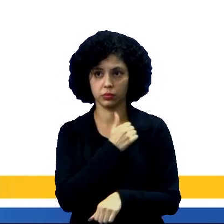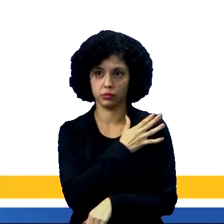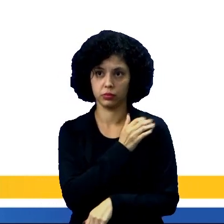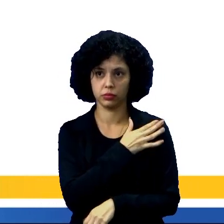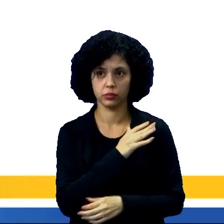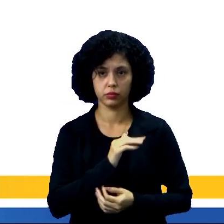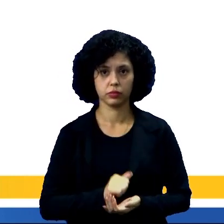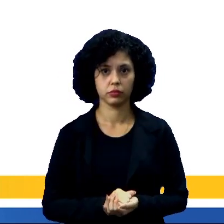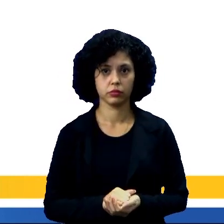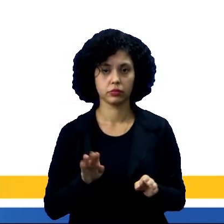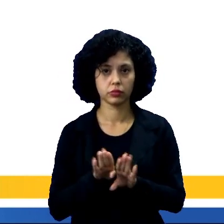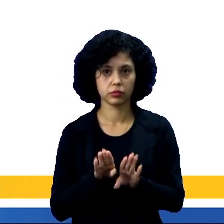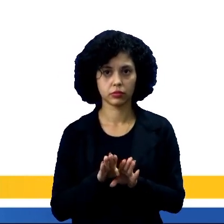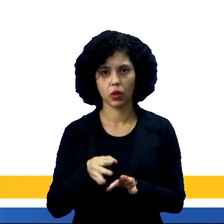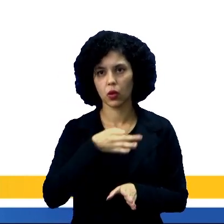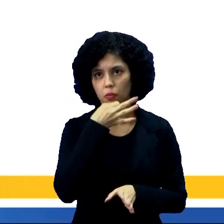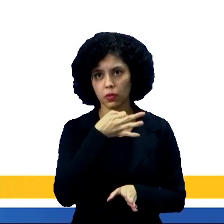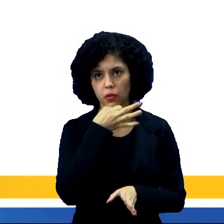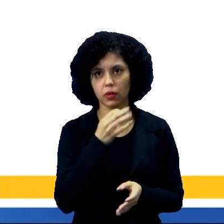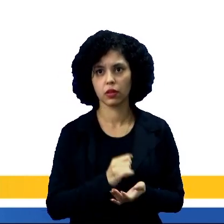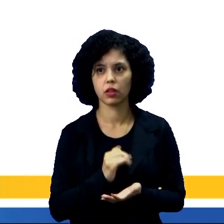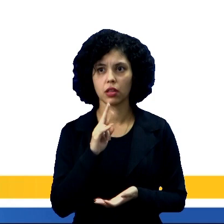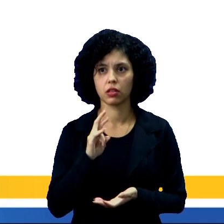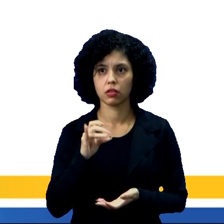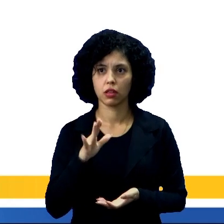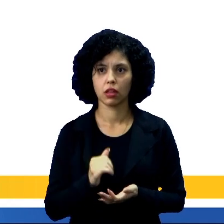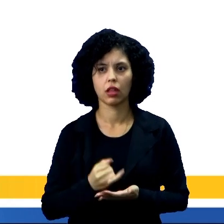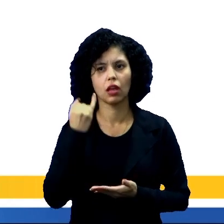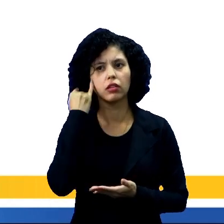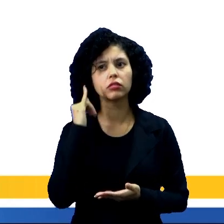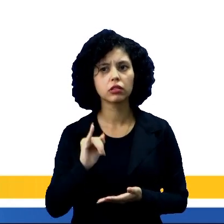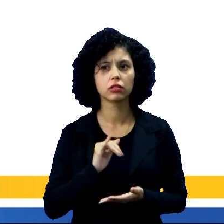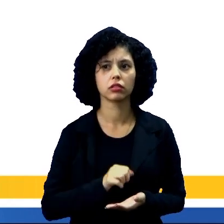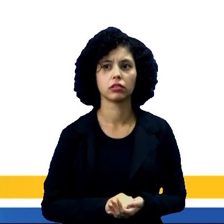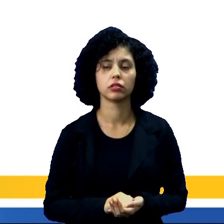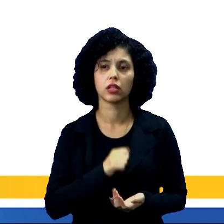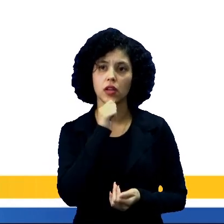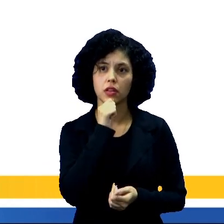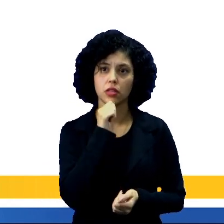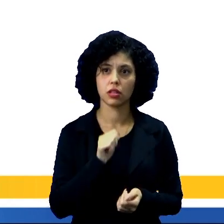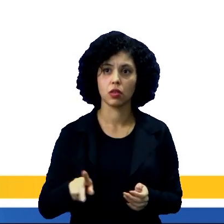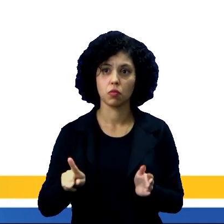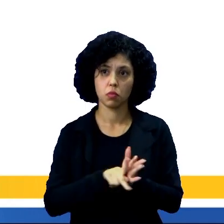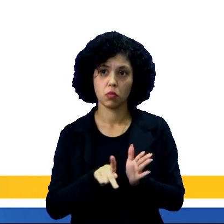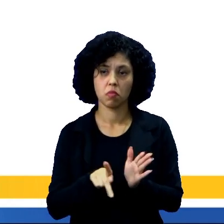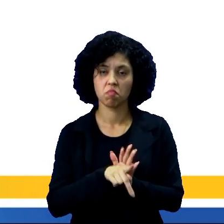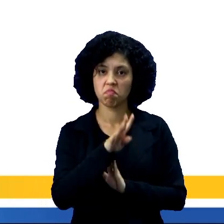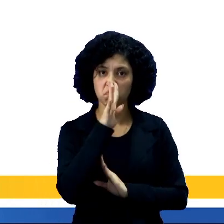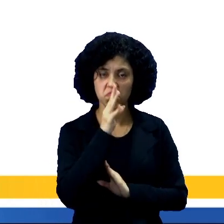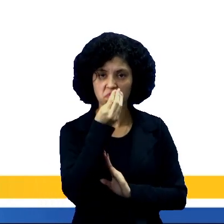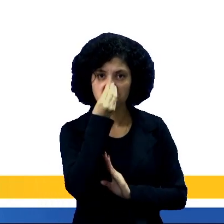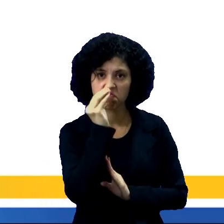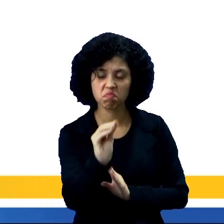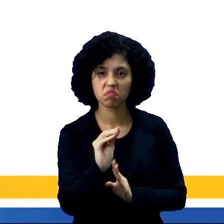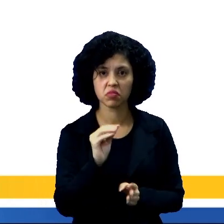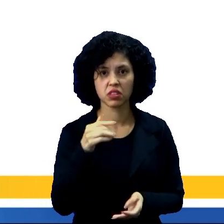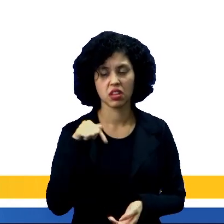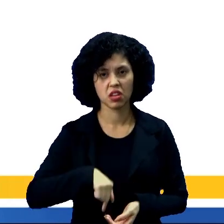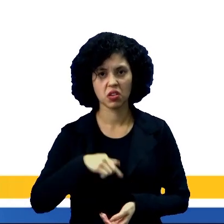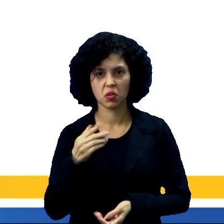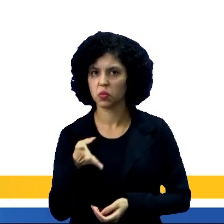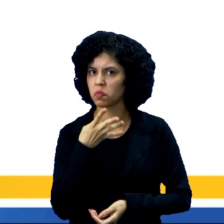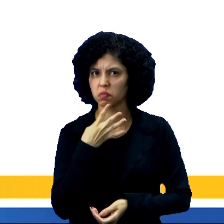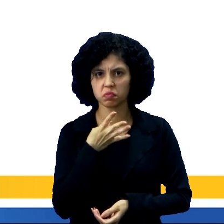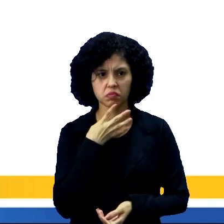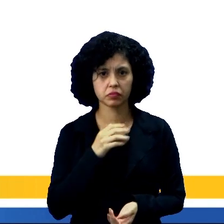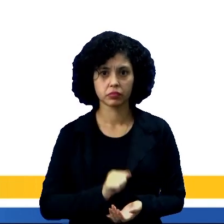tem opiniões infundadas, estruturadas em ideias preconcebidas e fruto da ignorância. Ou seja, aqui eu não conheço, aqui eu não